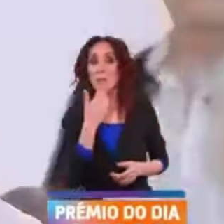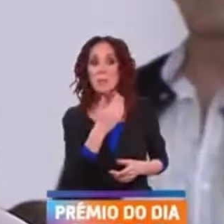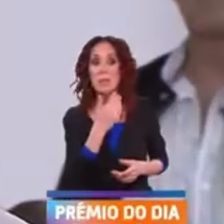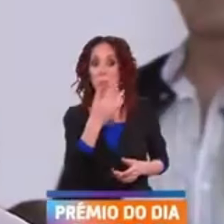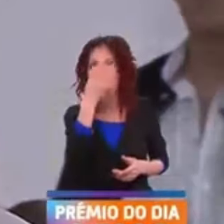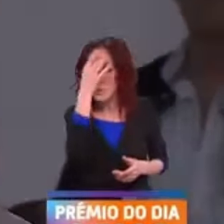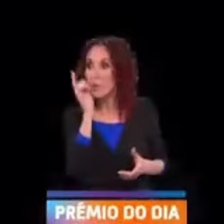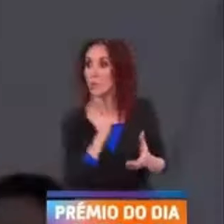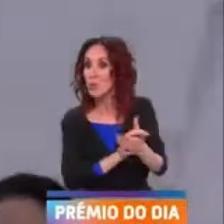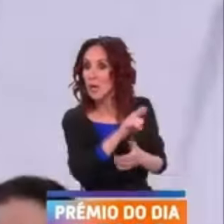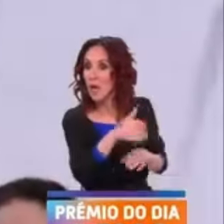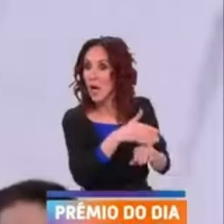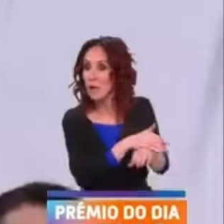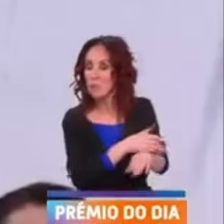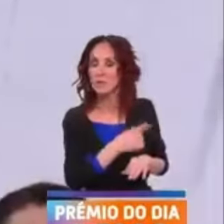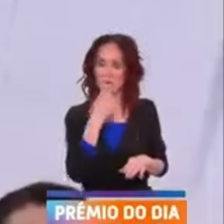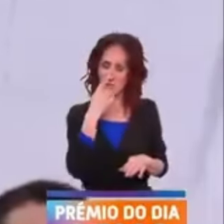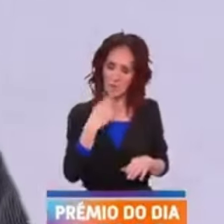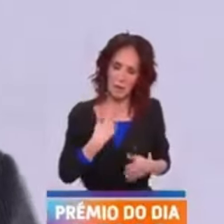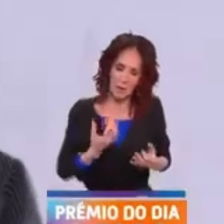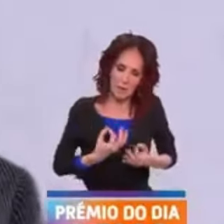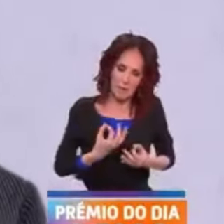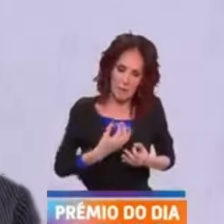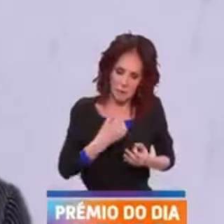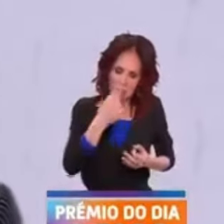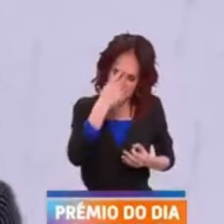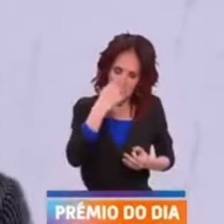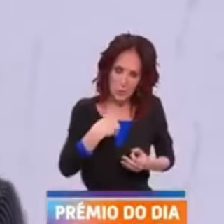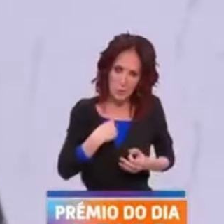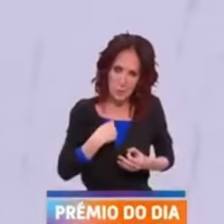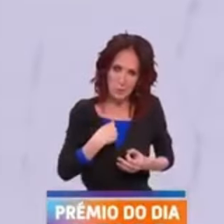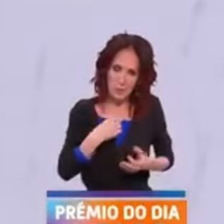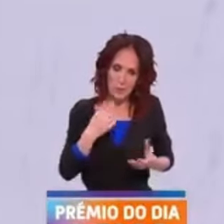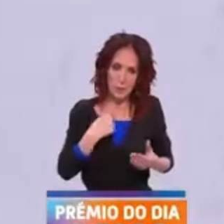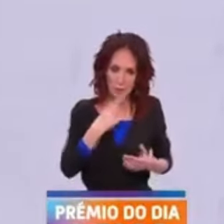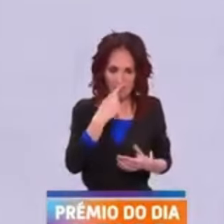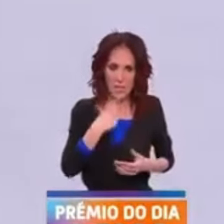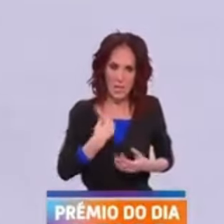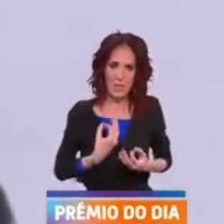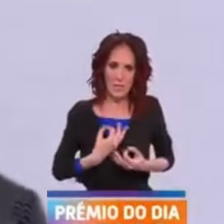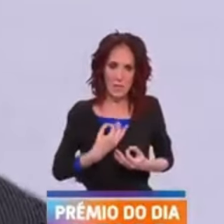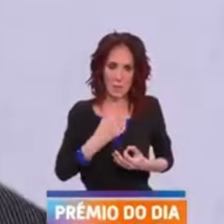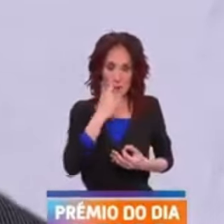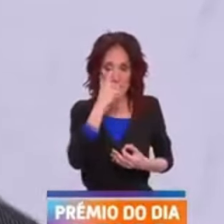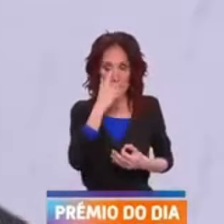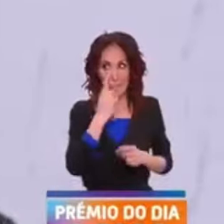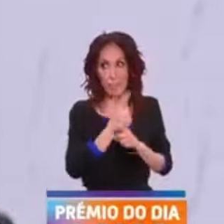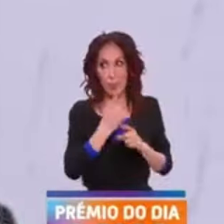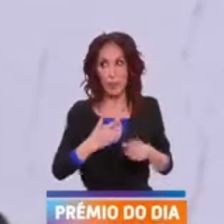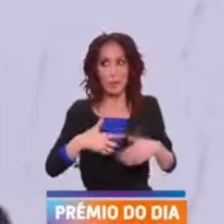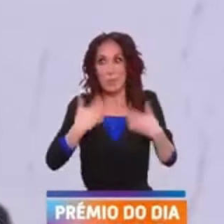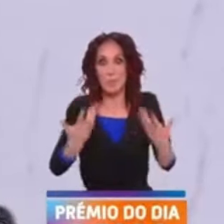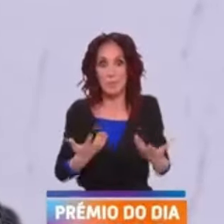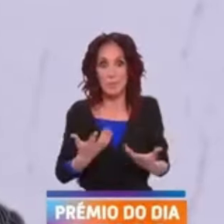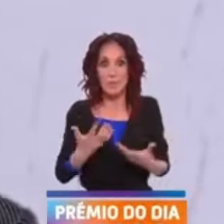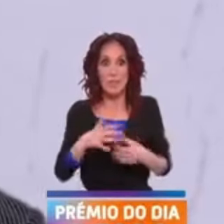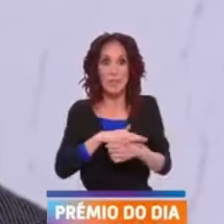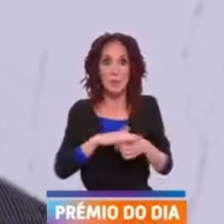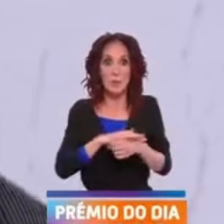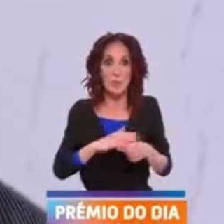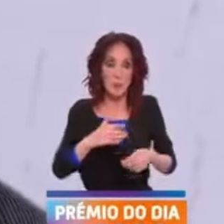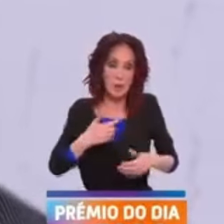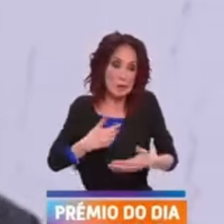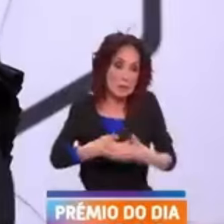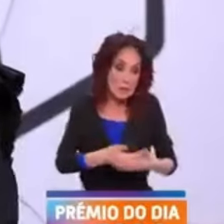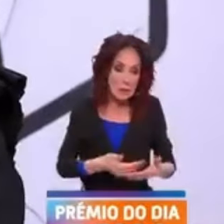arguido irá responder com toda a naturalidade é um pouco a técnica que no mundo da